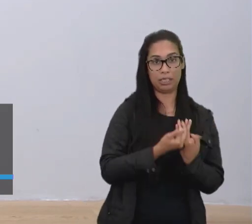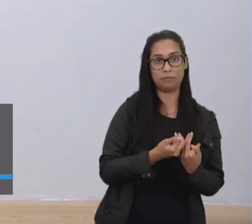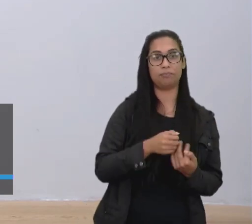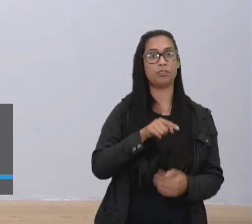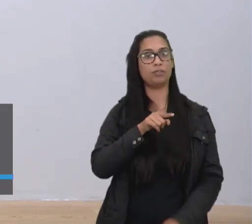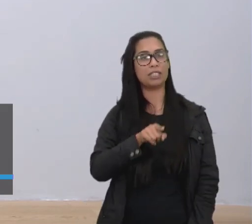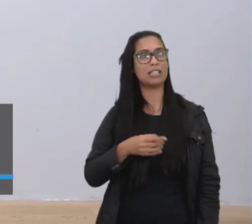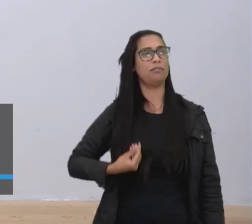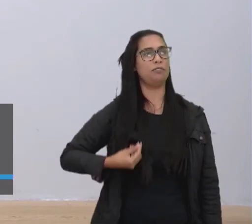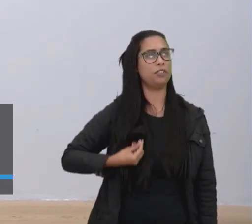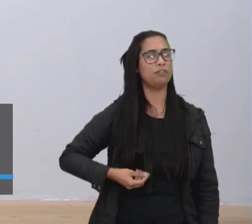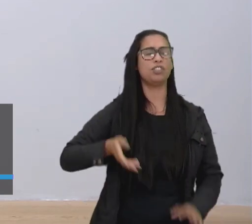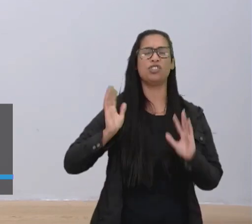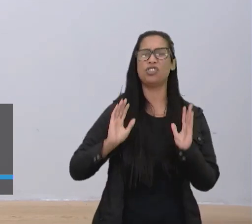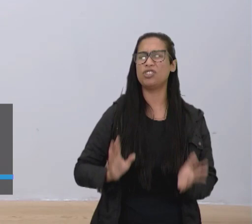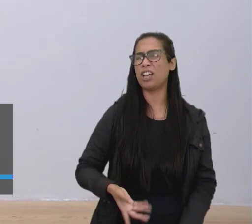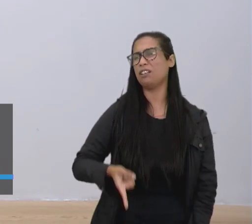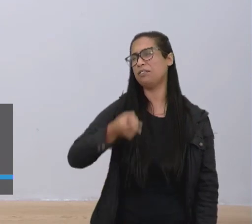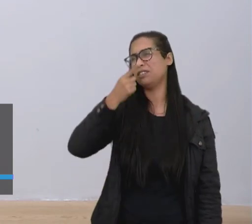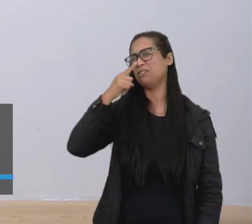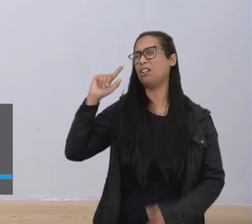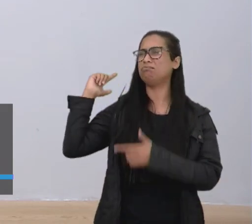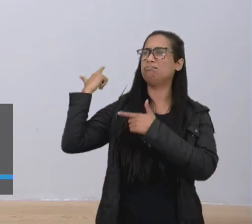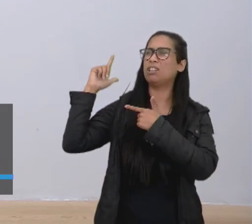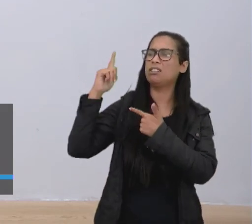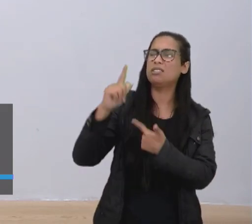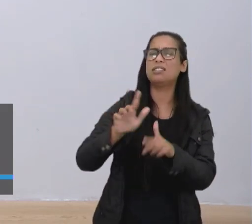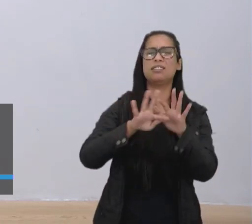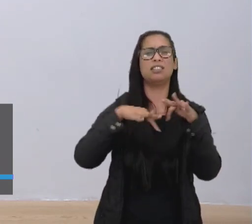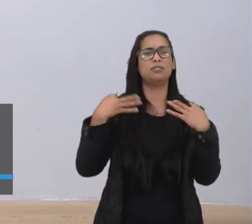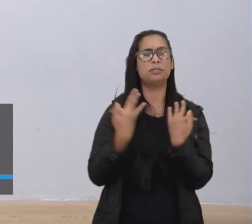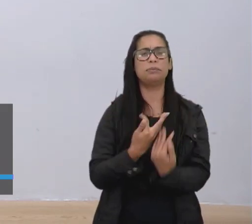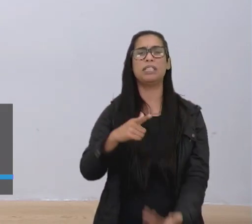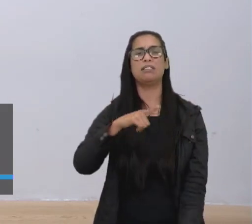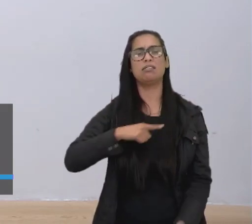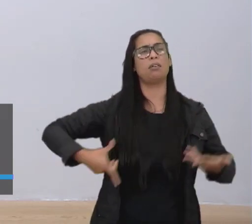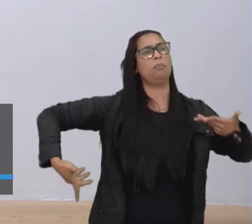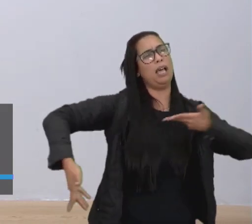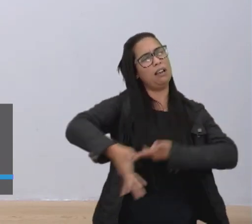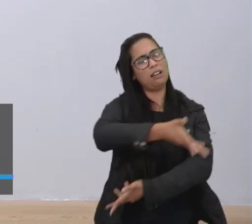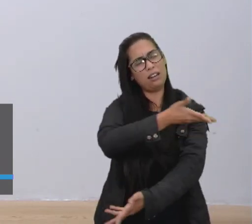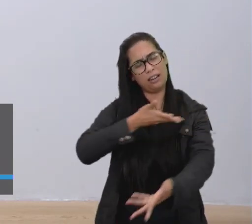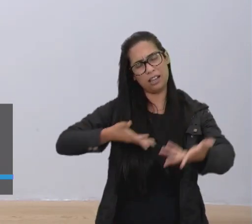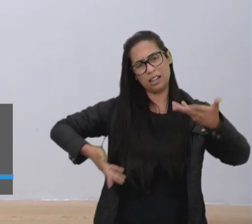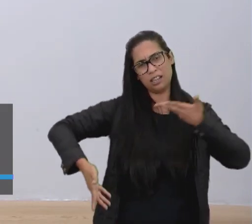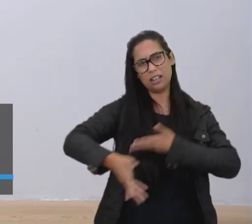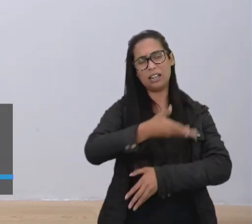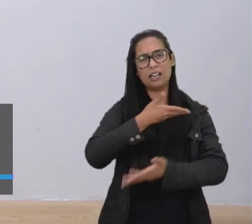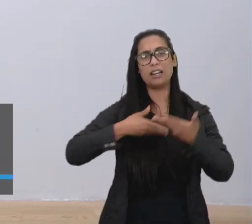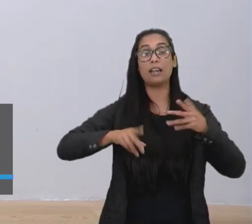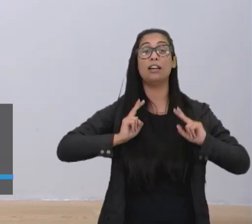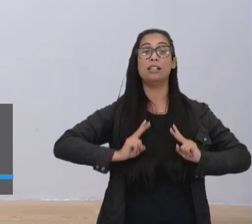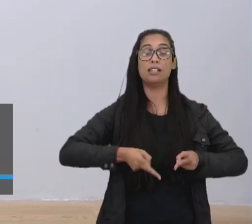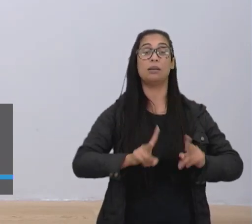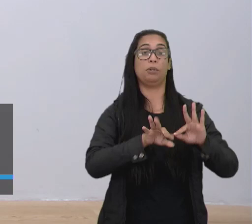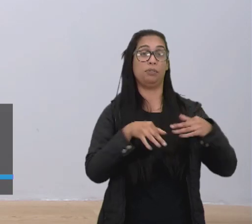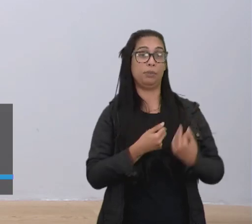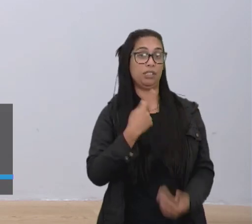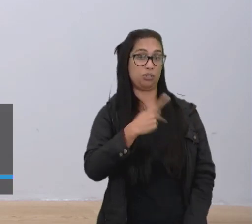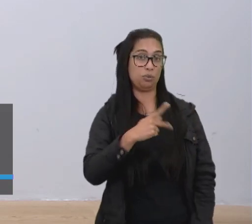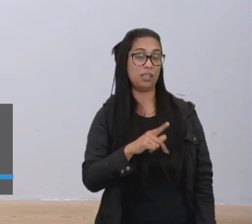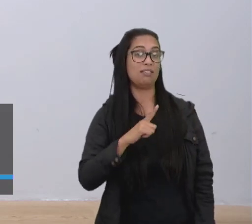eles, você está há gerações com eles, você, tipo, compartilha muitas e muitas coisas com eles. Ainda tem aquela